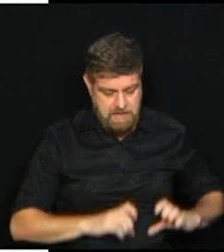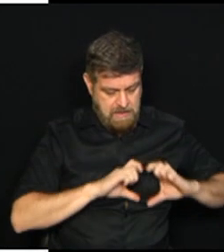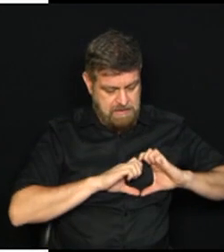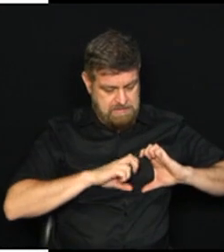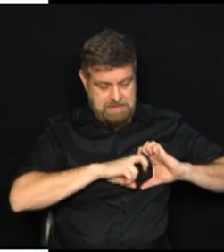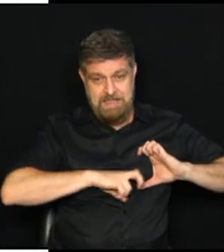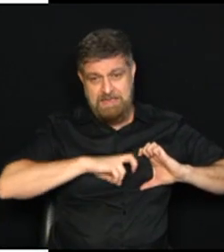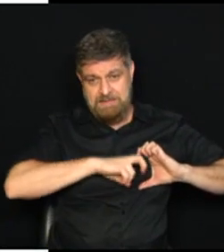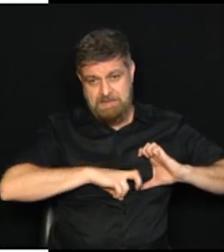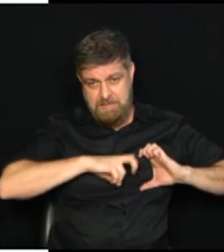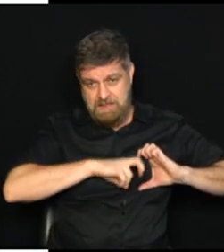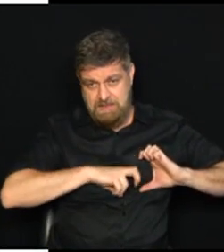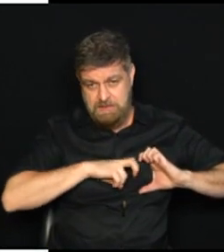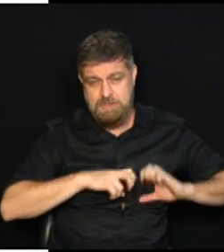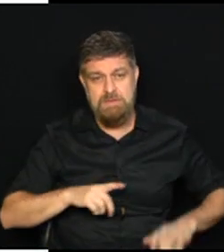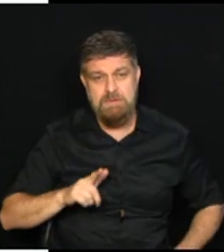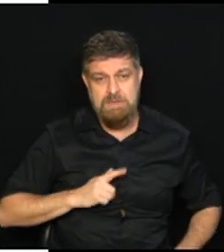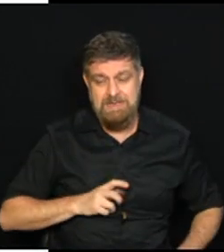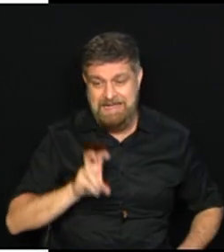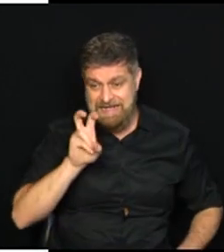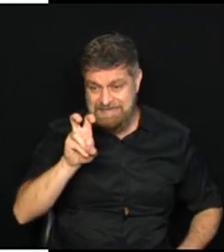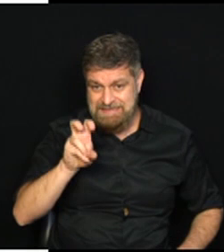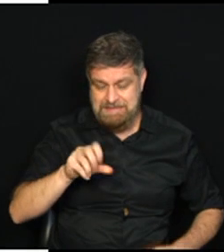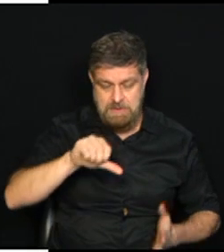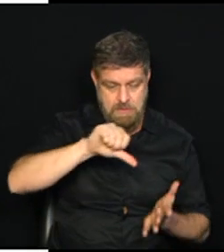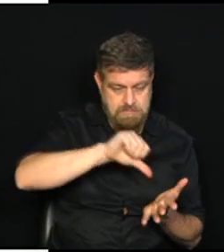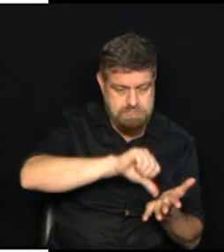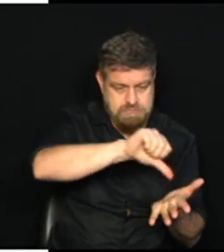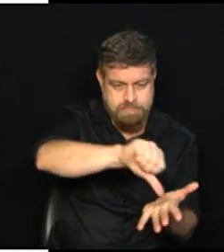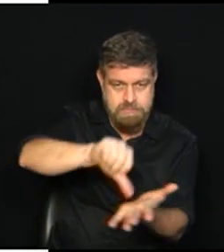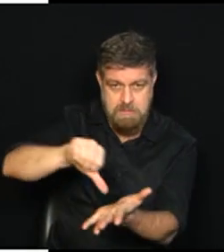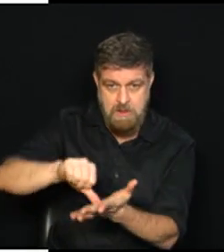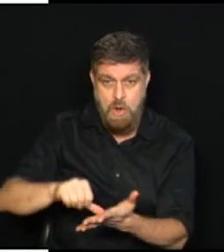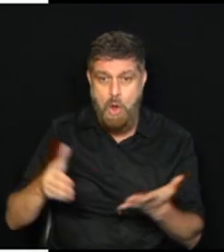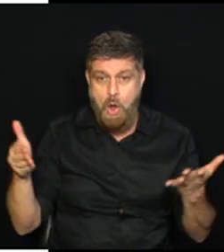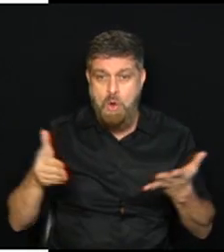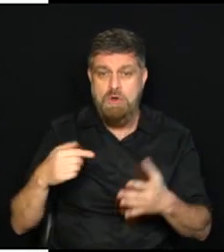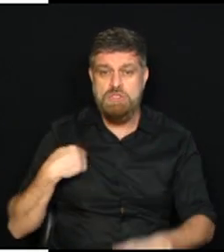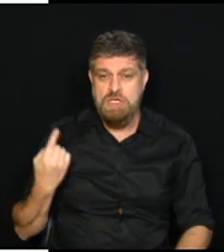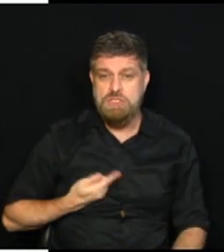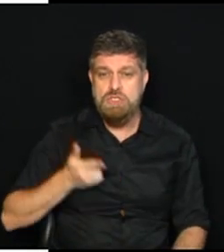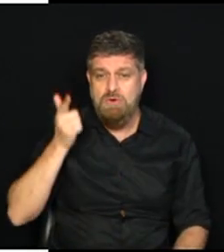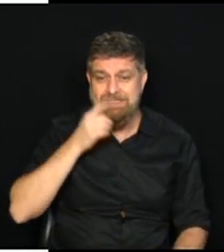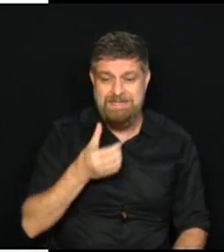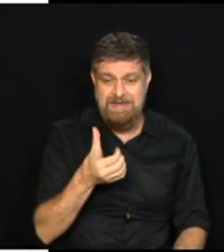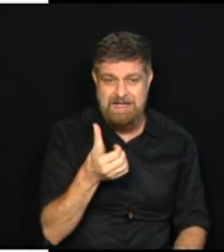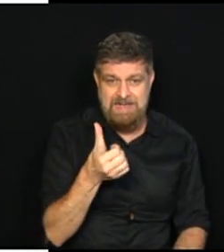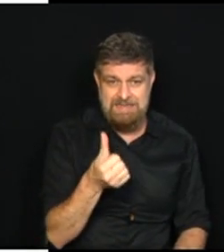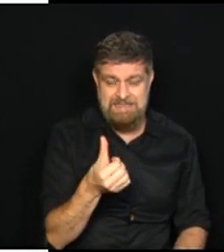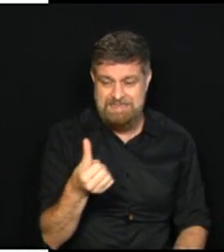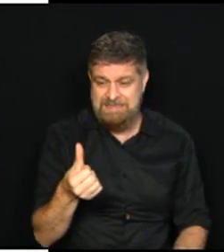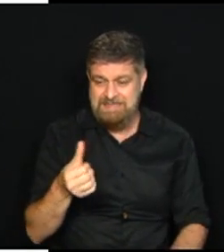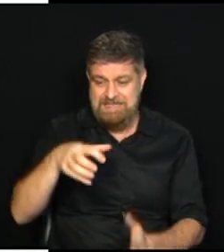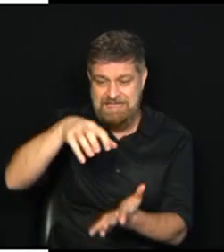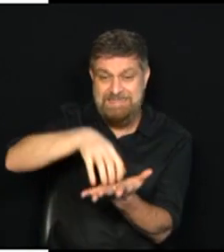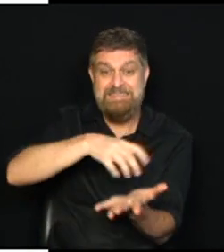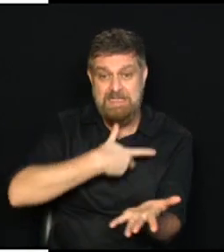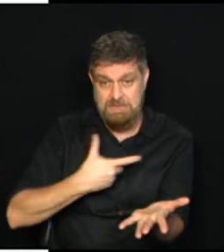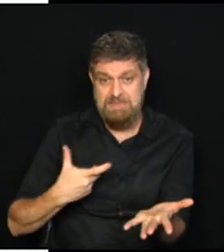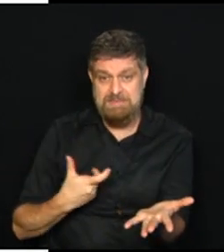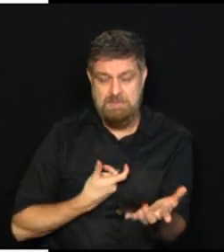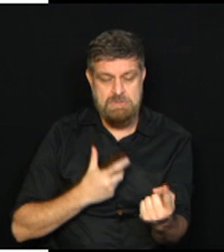Paralítica. E hoje a gente já expandiu durante a semana para 63 unidades básicas de